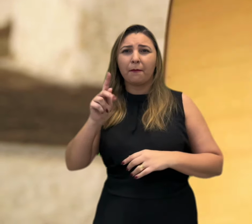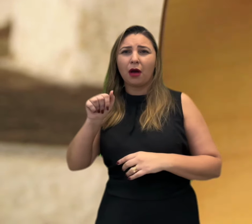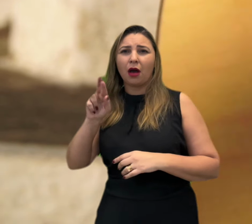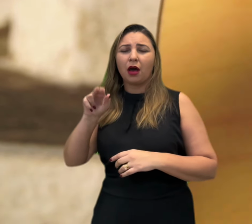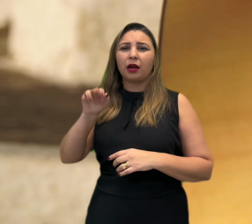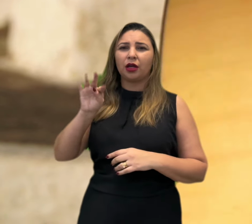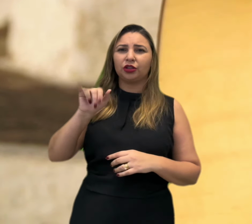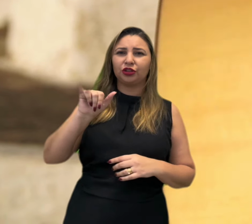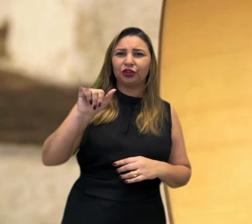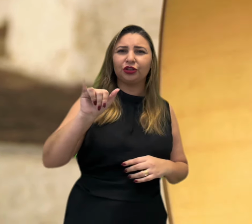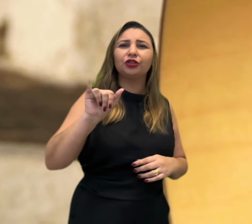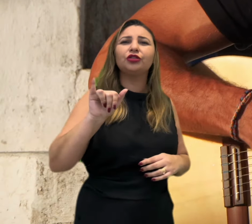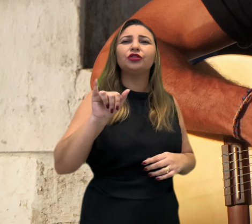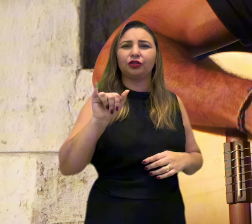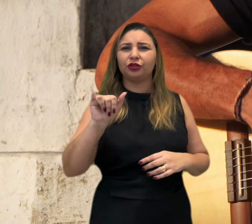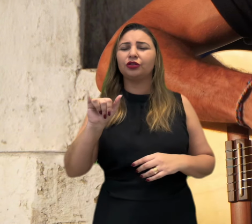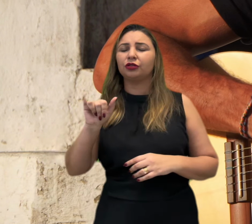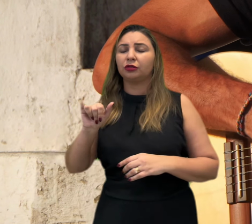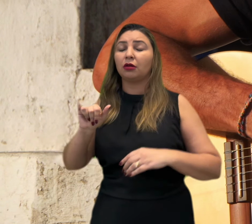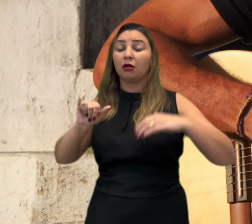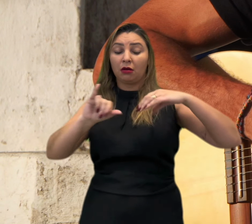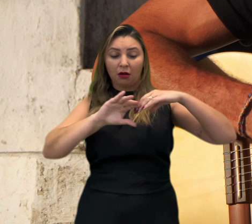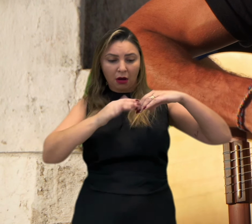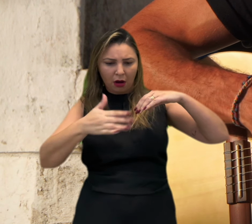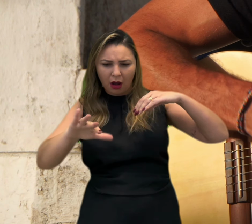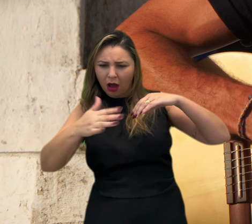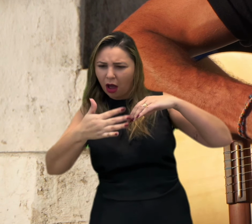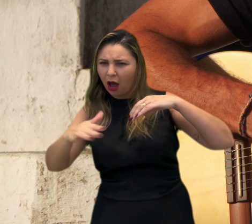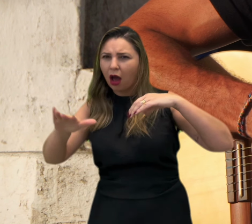Guanabara, Paraty,